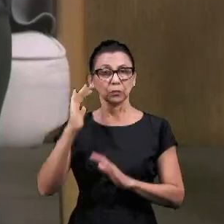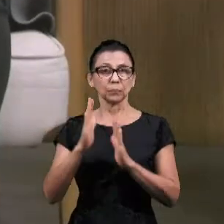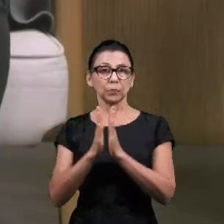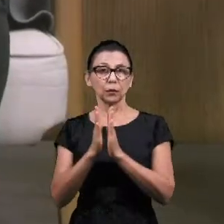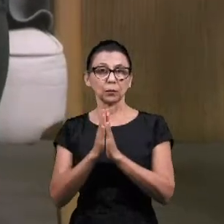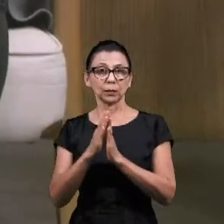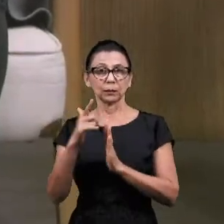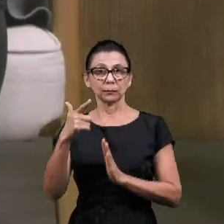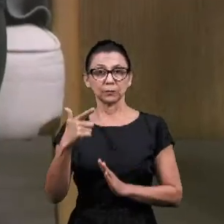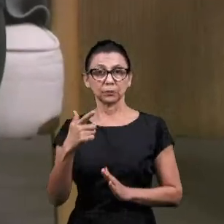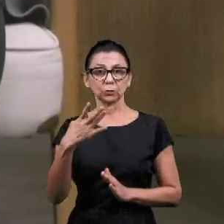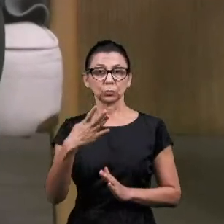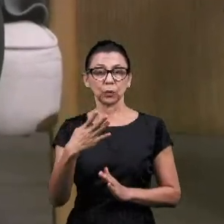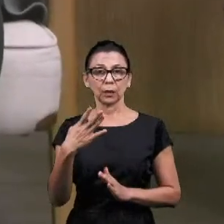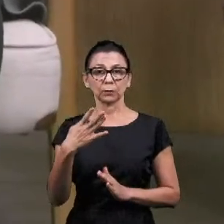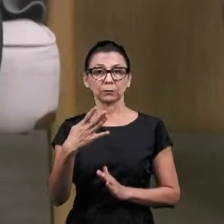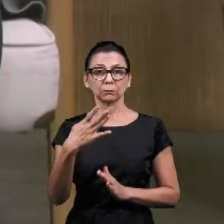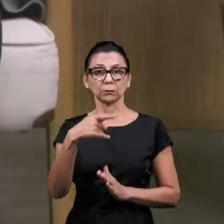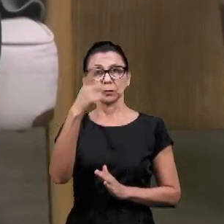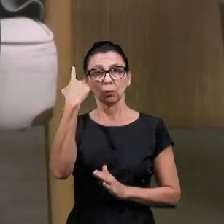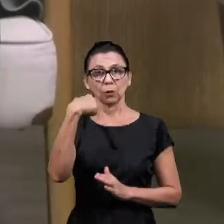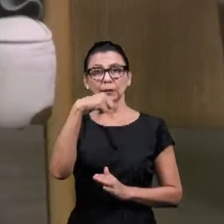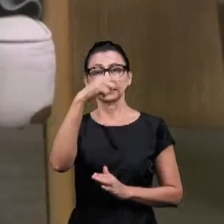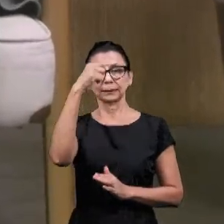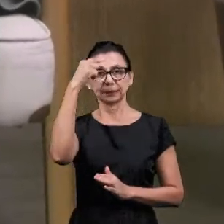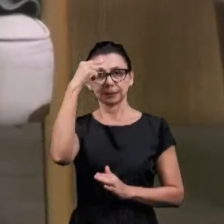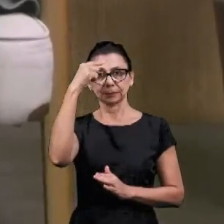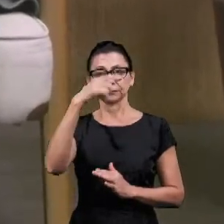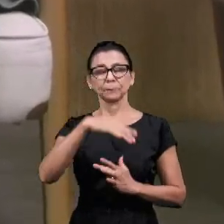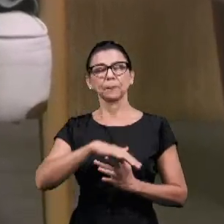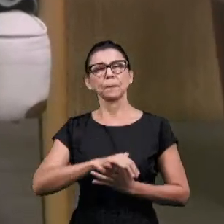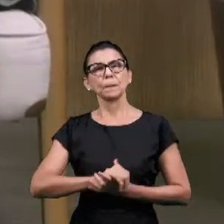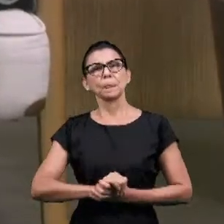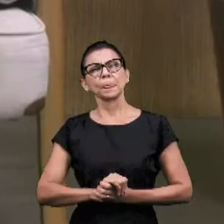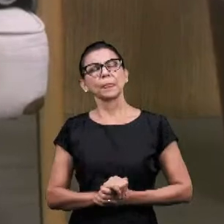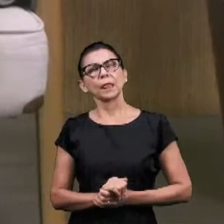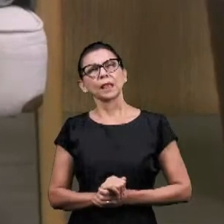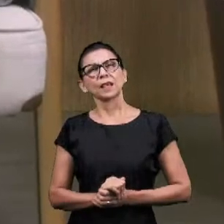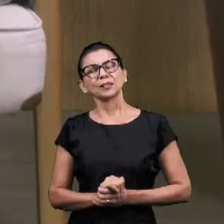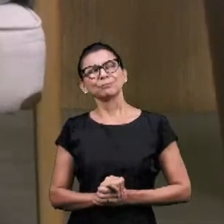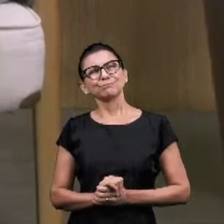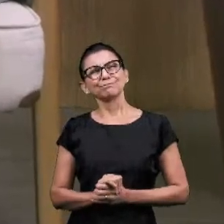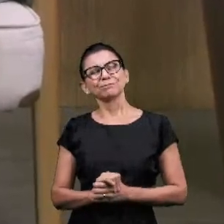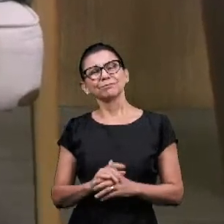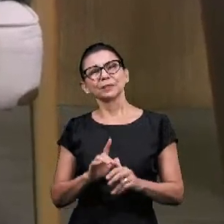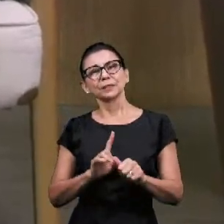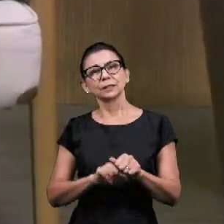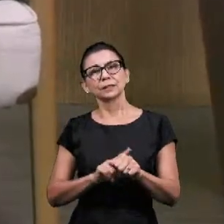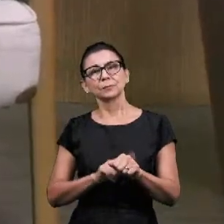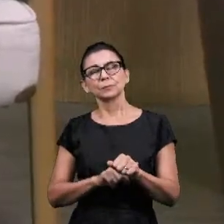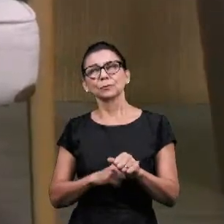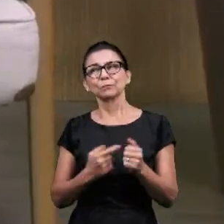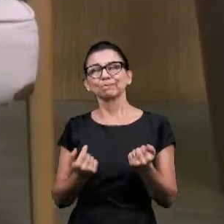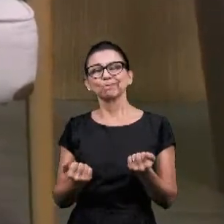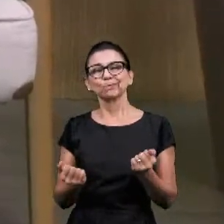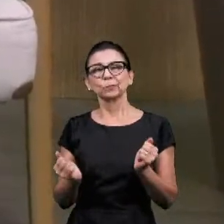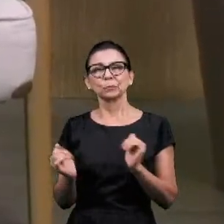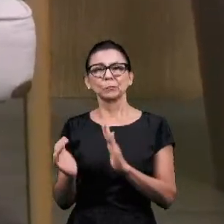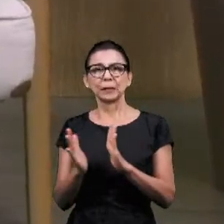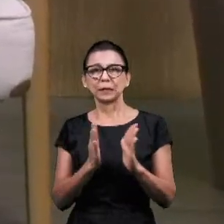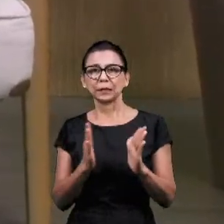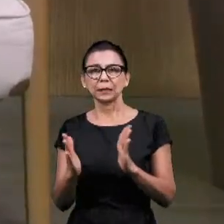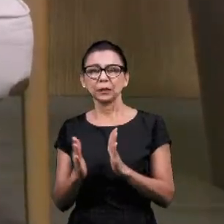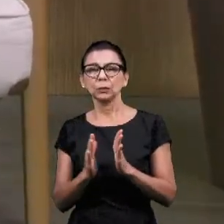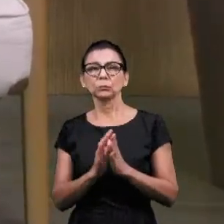oração. E nesse período de oração, há uma relação de motivos de oração